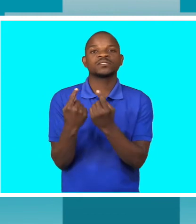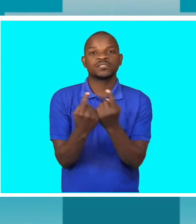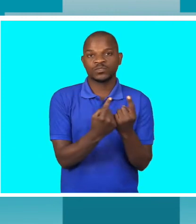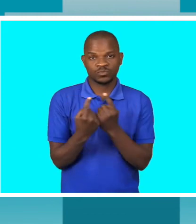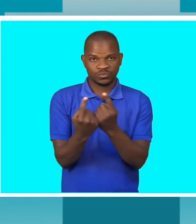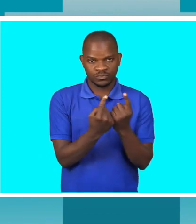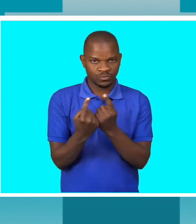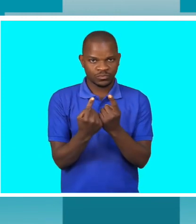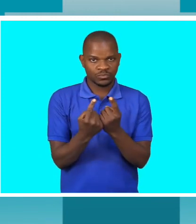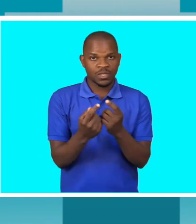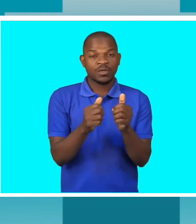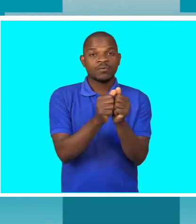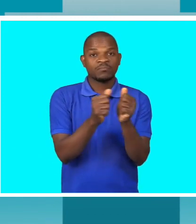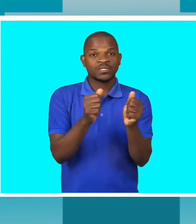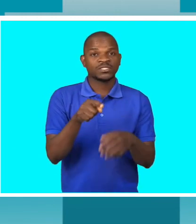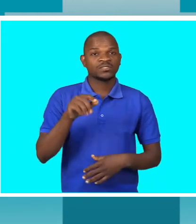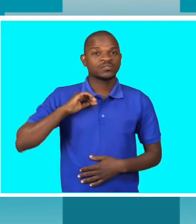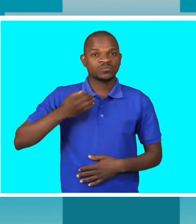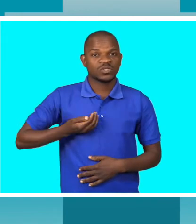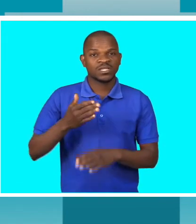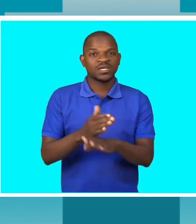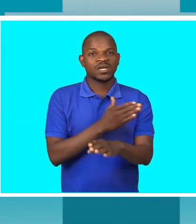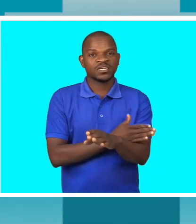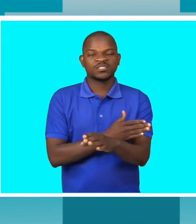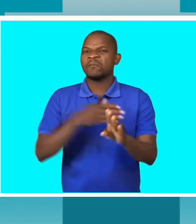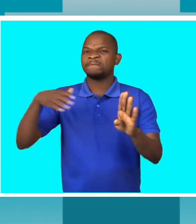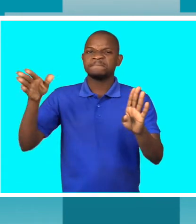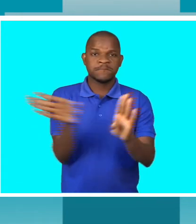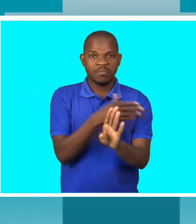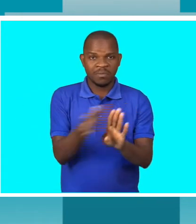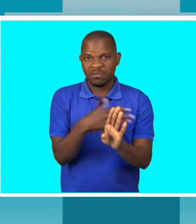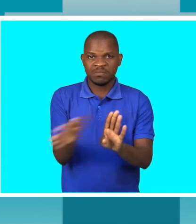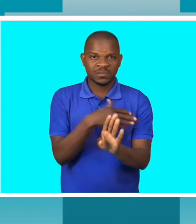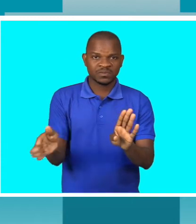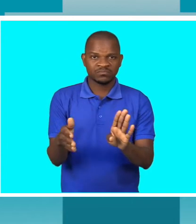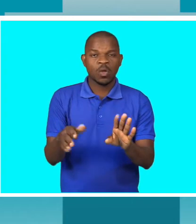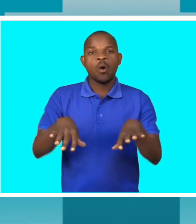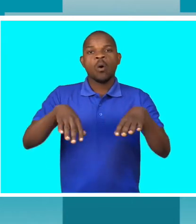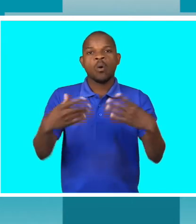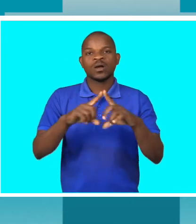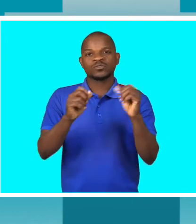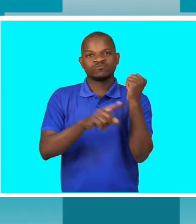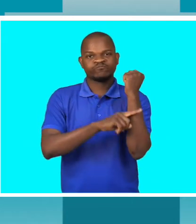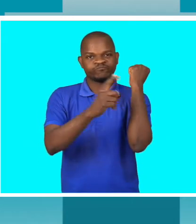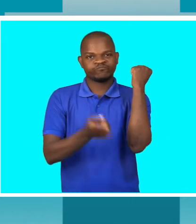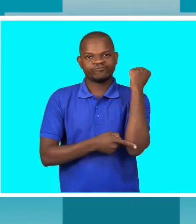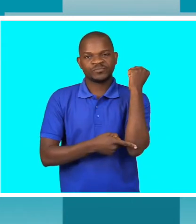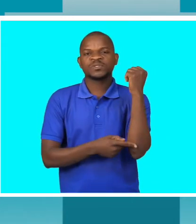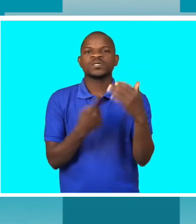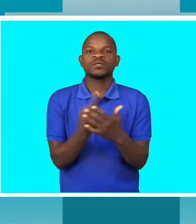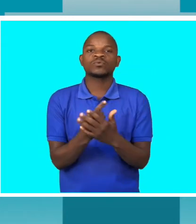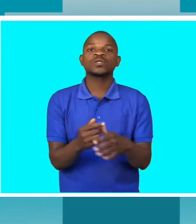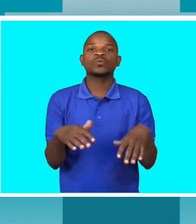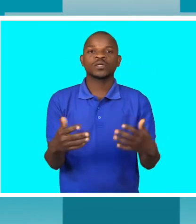aconteceu que também a TV Surde reportou de mães solteiras são mães com deficiência